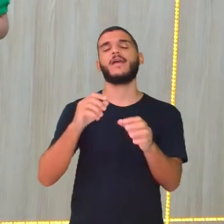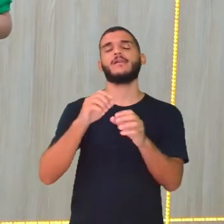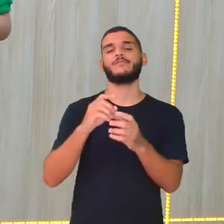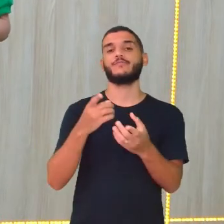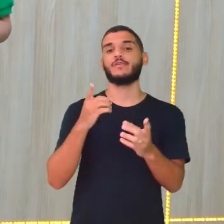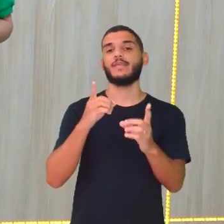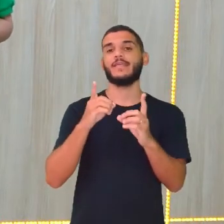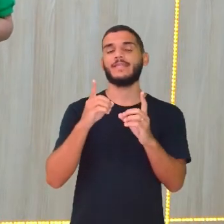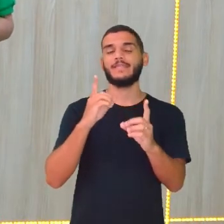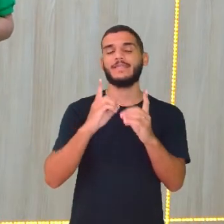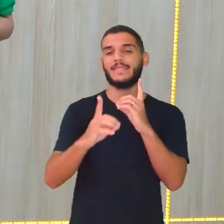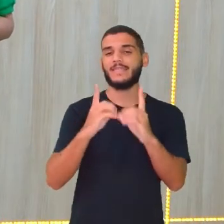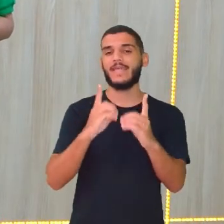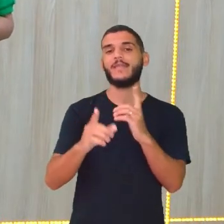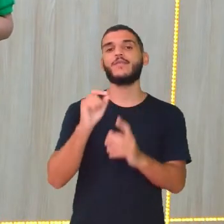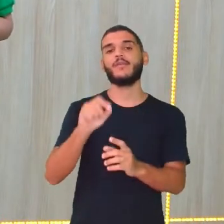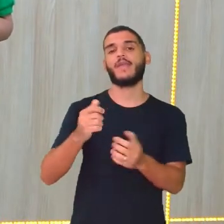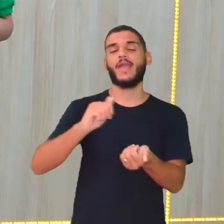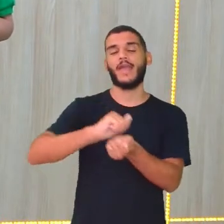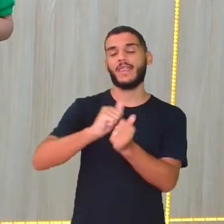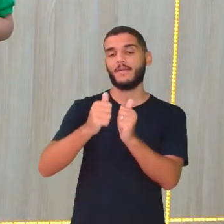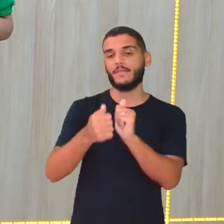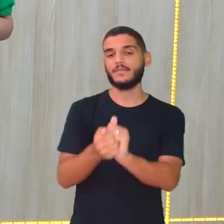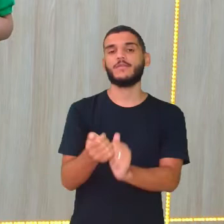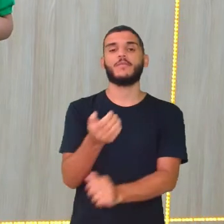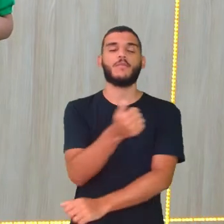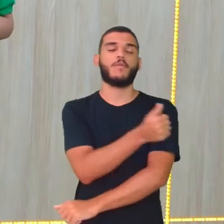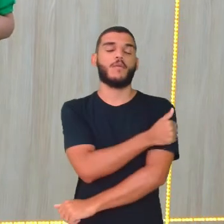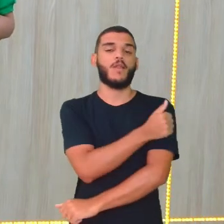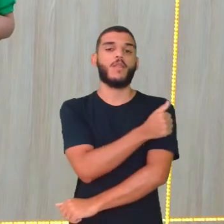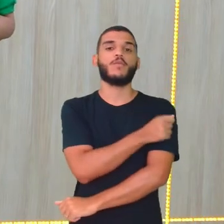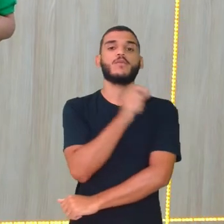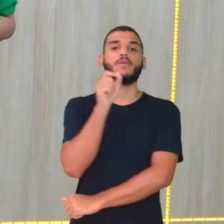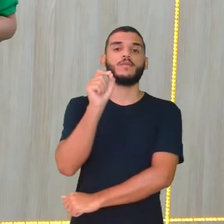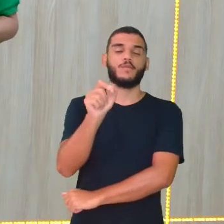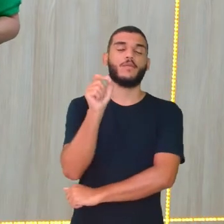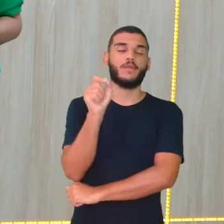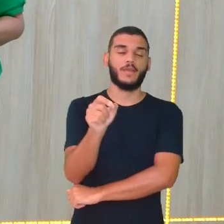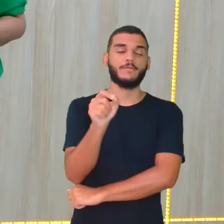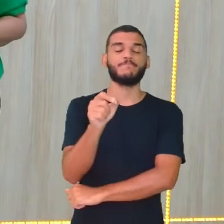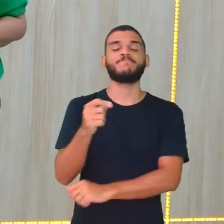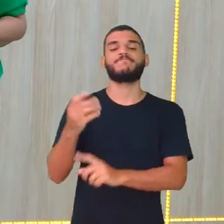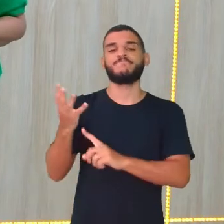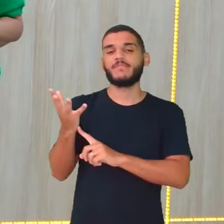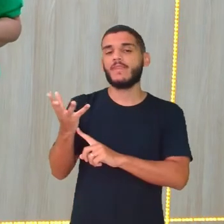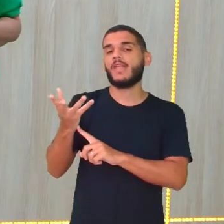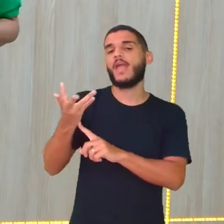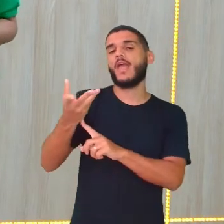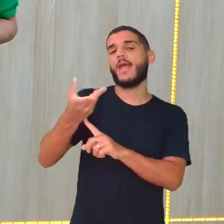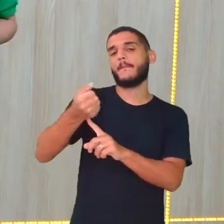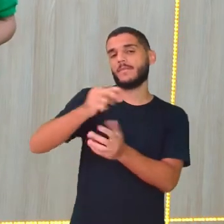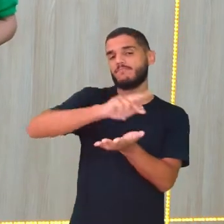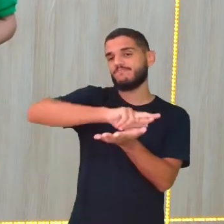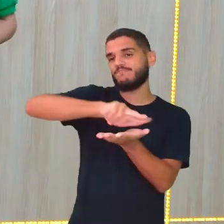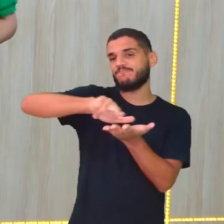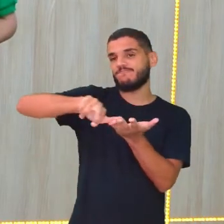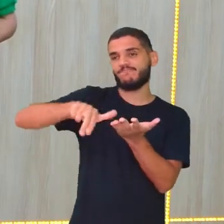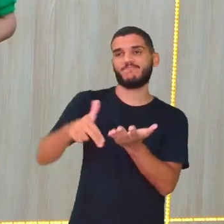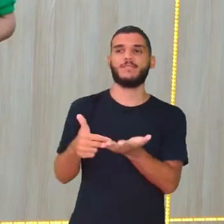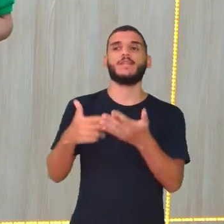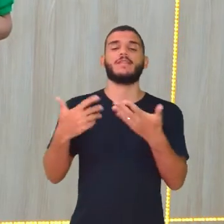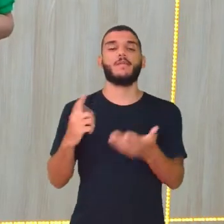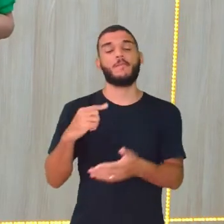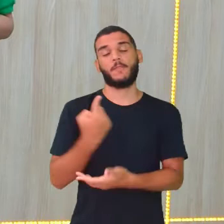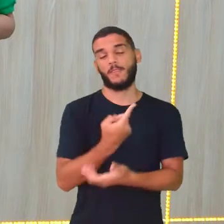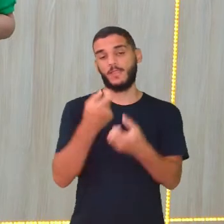didático, adaptações para estudante com superdotação e altas habilidades. Falamos um pouco no nosso momento